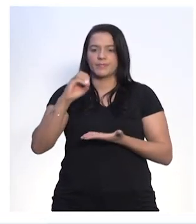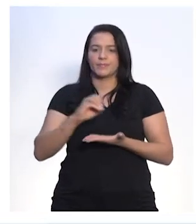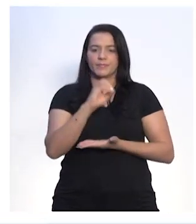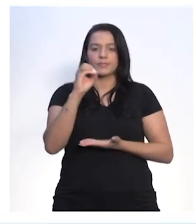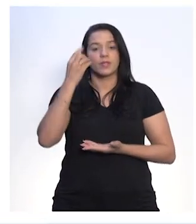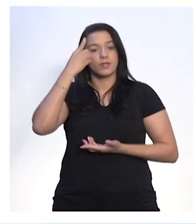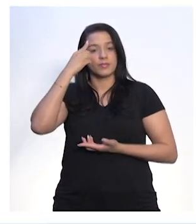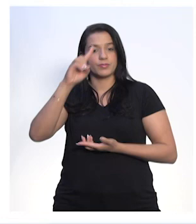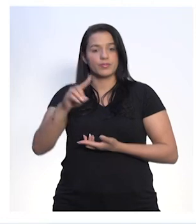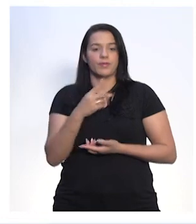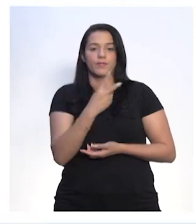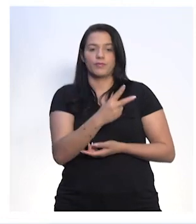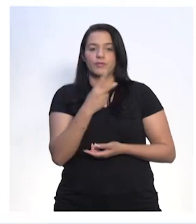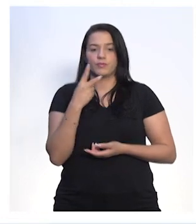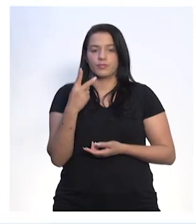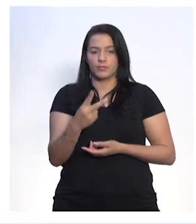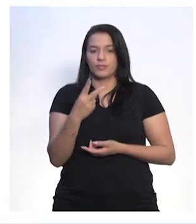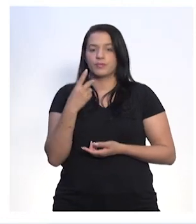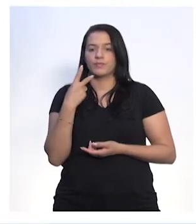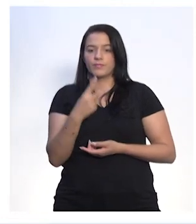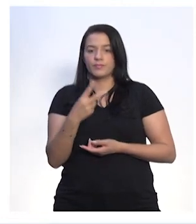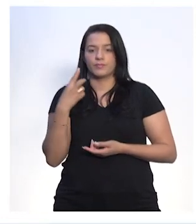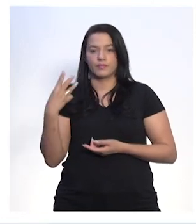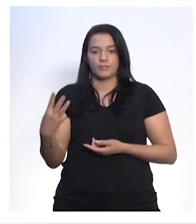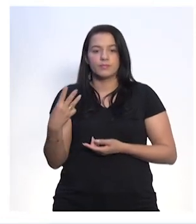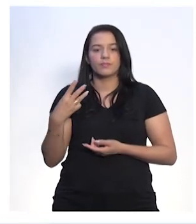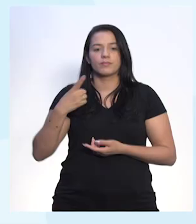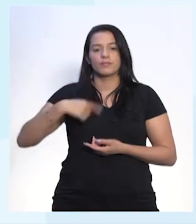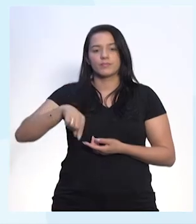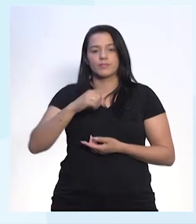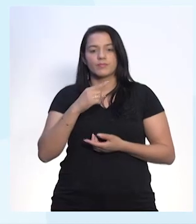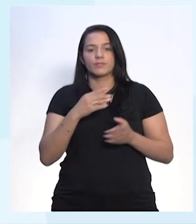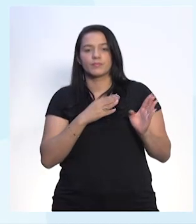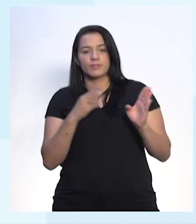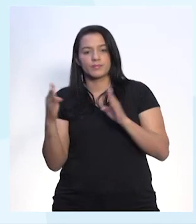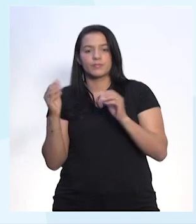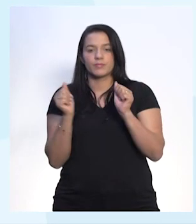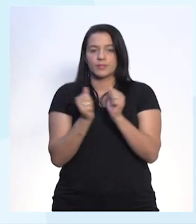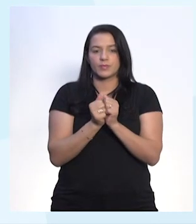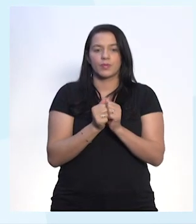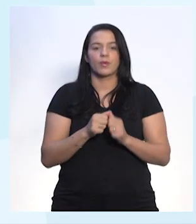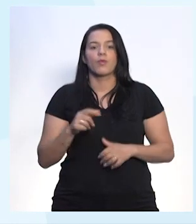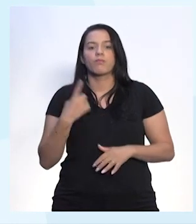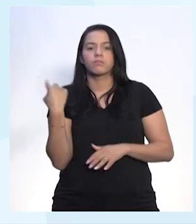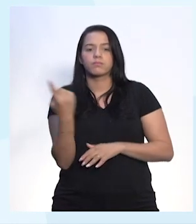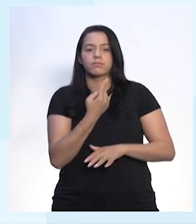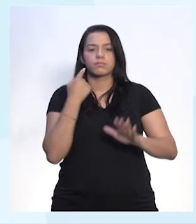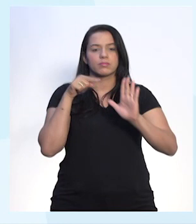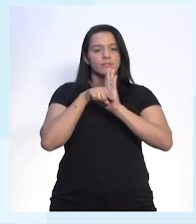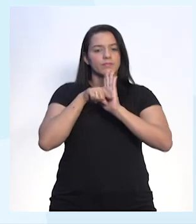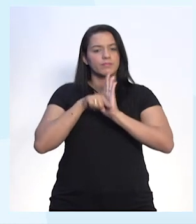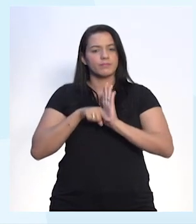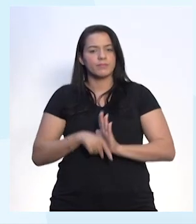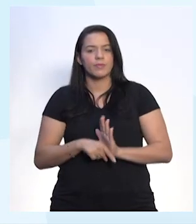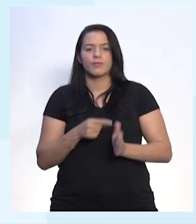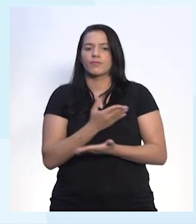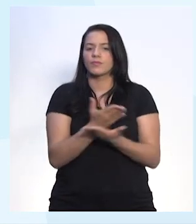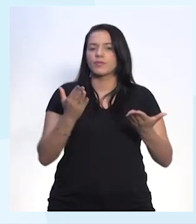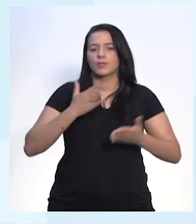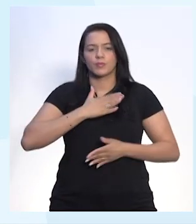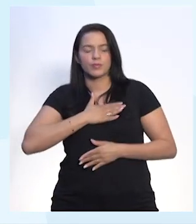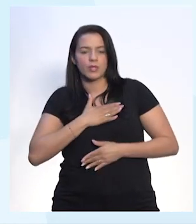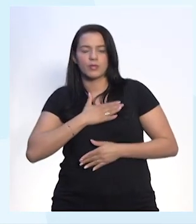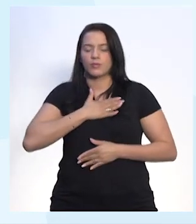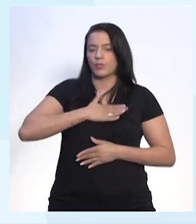dias 22 e 23, então nós vamos estar aqui passando. E também faça avaliação, coloca lá o que vocês acharam da aula, o que